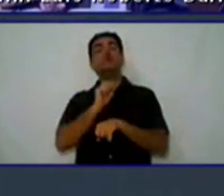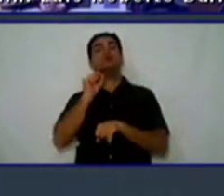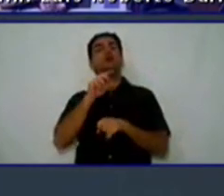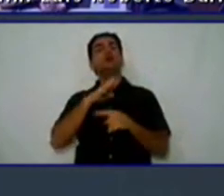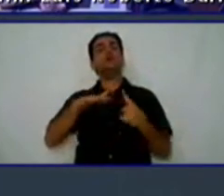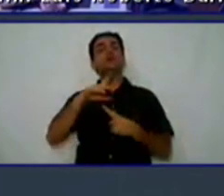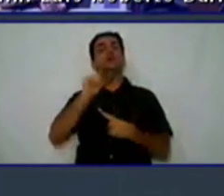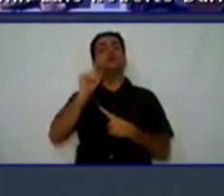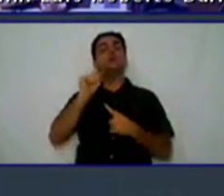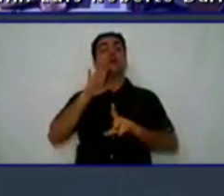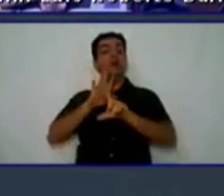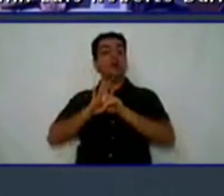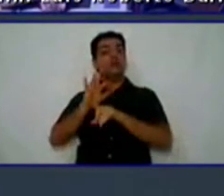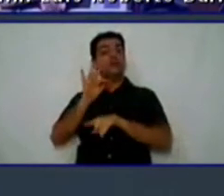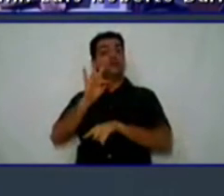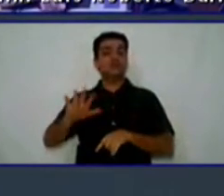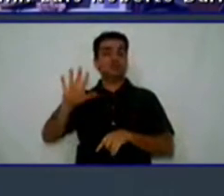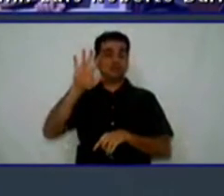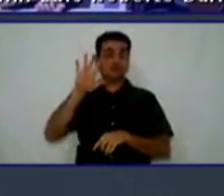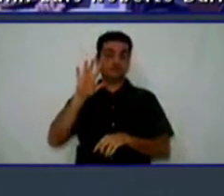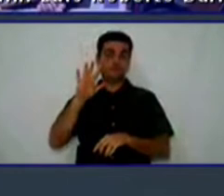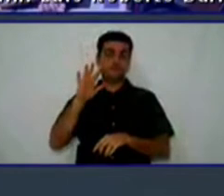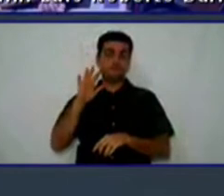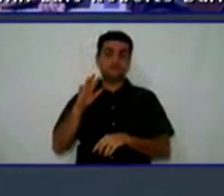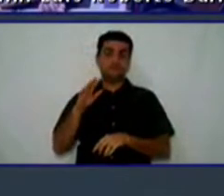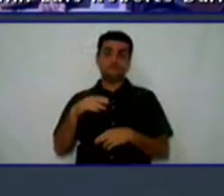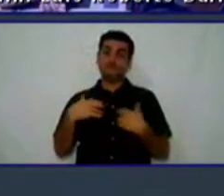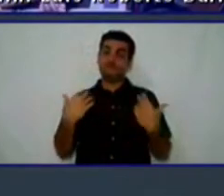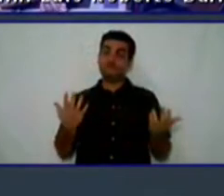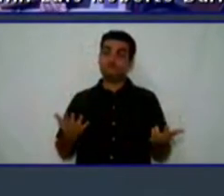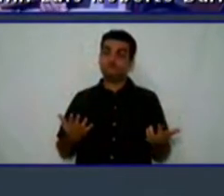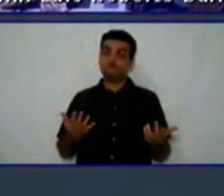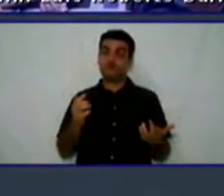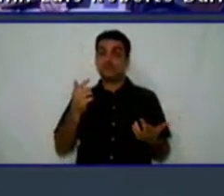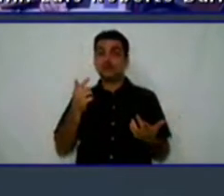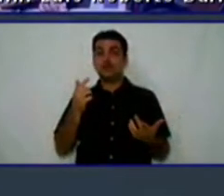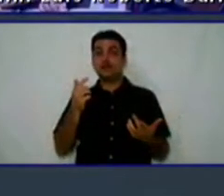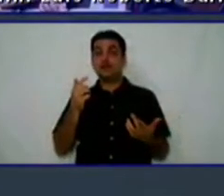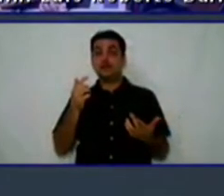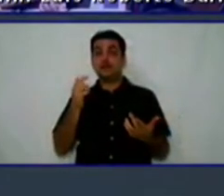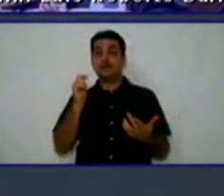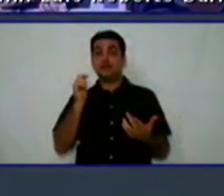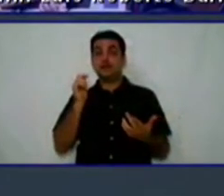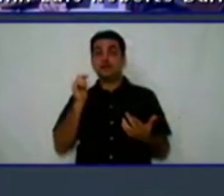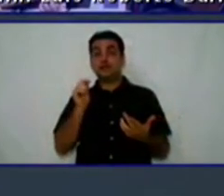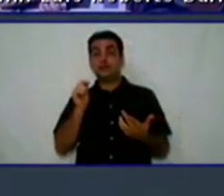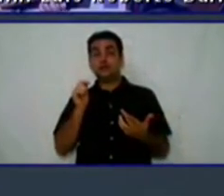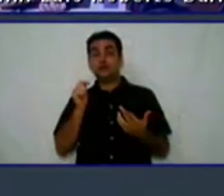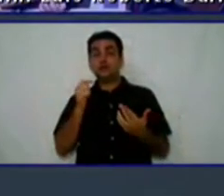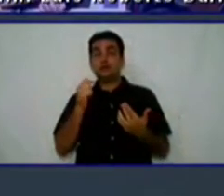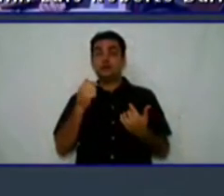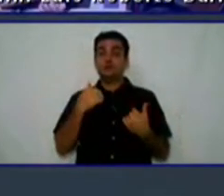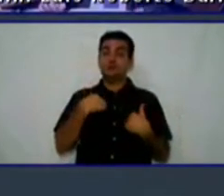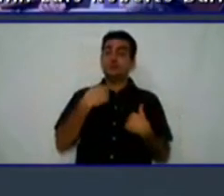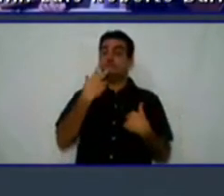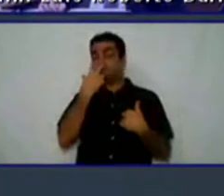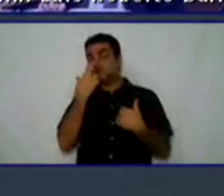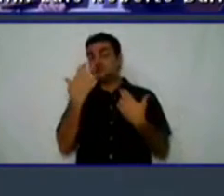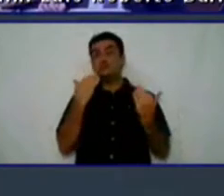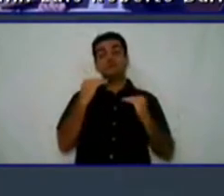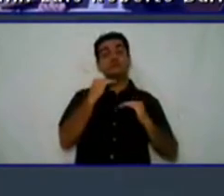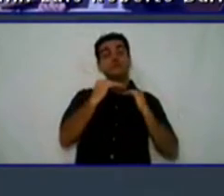um dispositivo de uma lei federal. Logo, a princípio, há uma violação ao princípio do